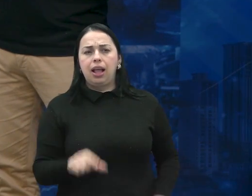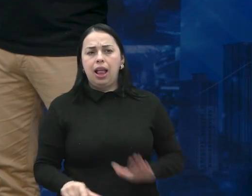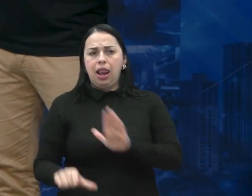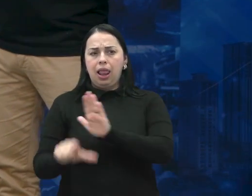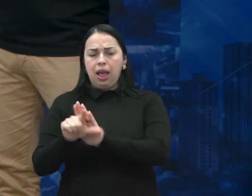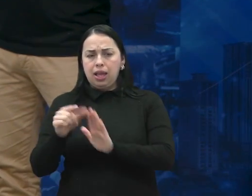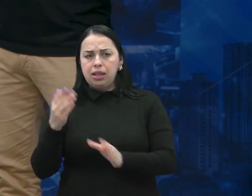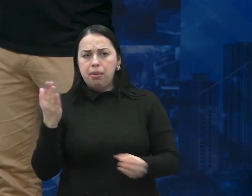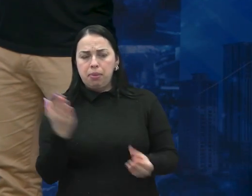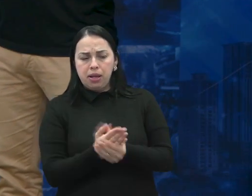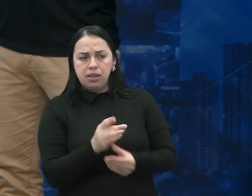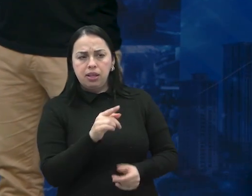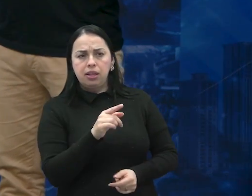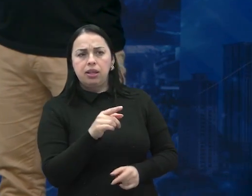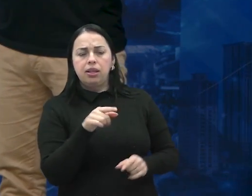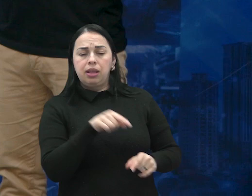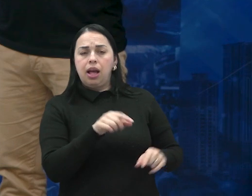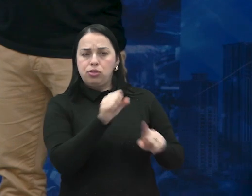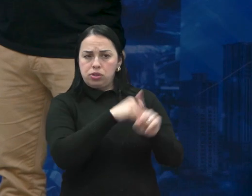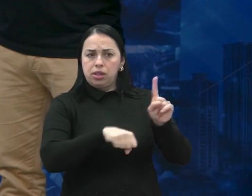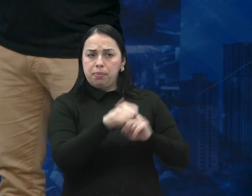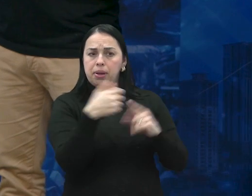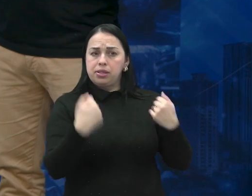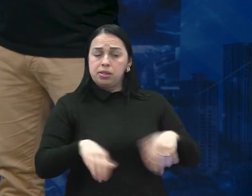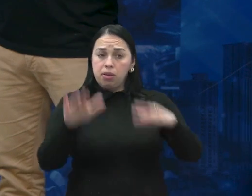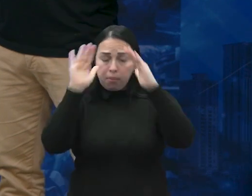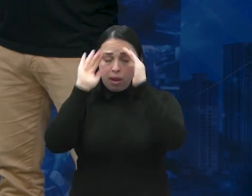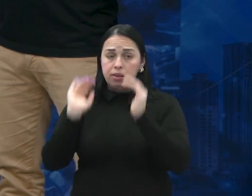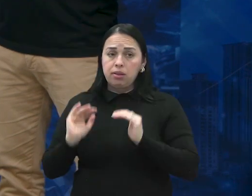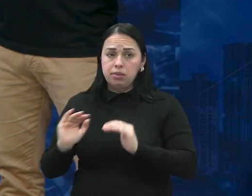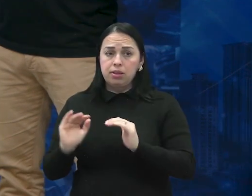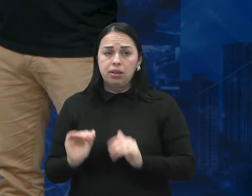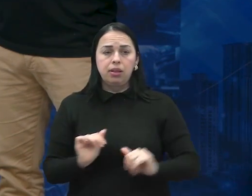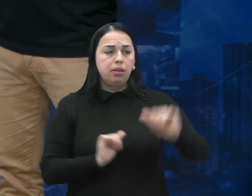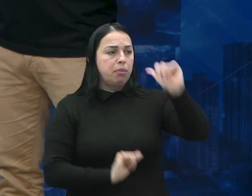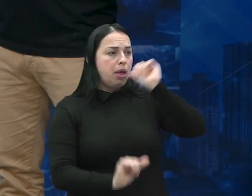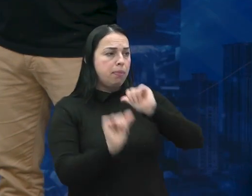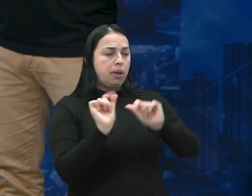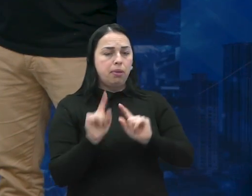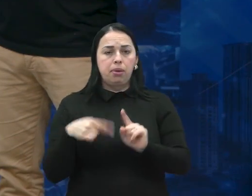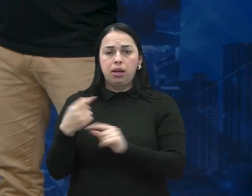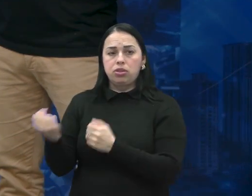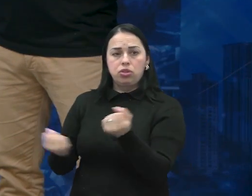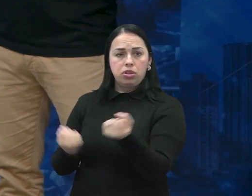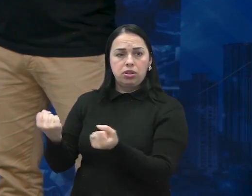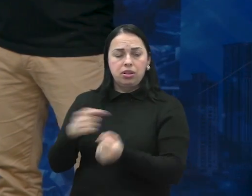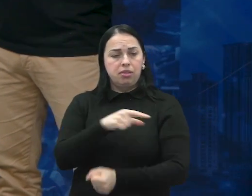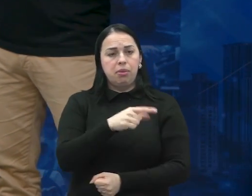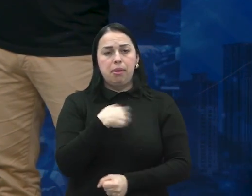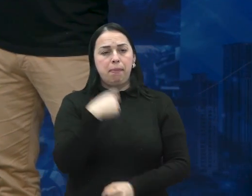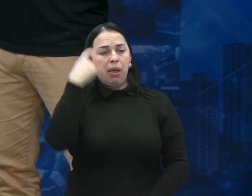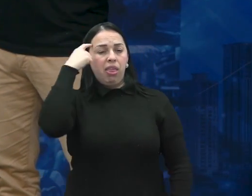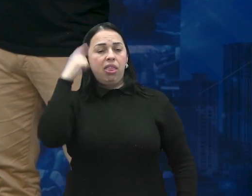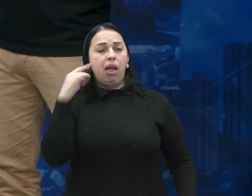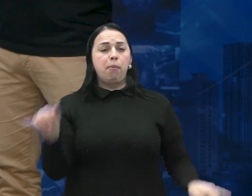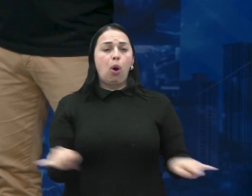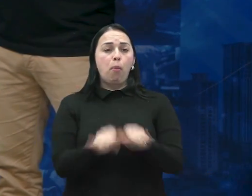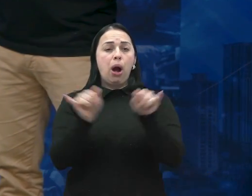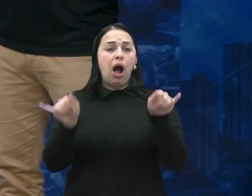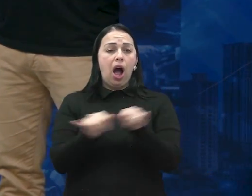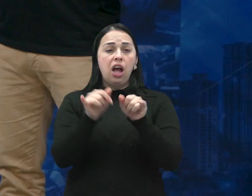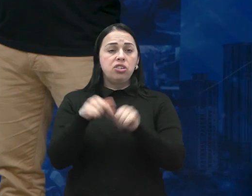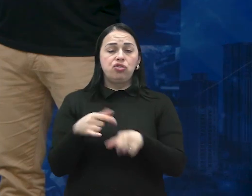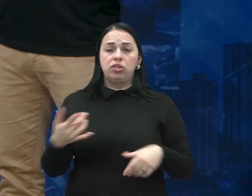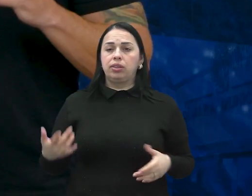né? Mas a sociedade tem que fazer a sua parte também. Hoje em dia, essa questão de beber e dirigir, as pessoas não levam tanto a sério os